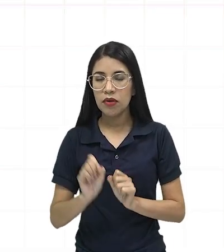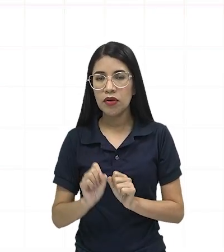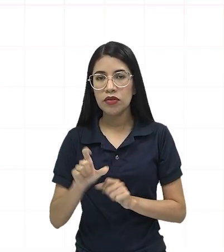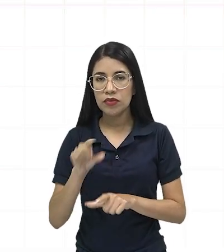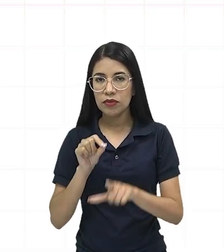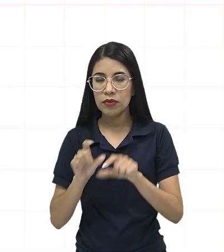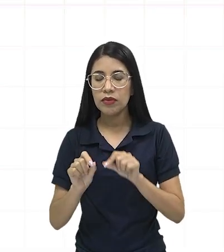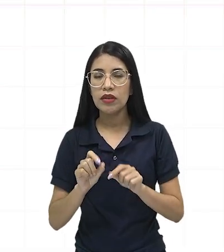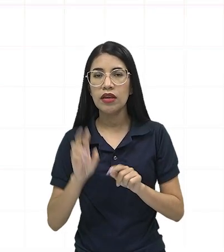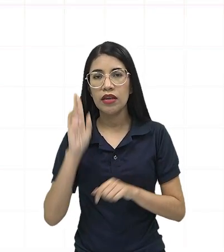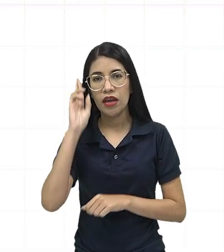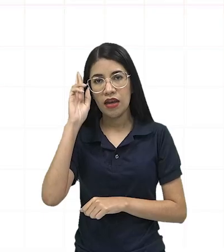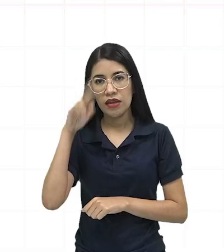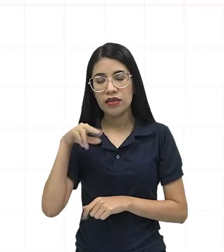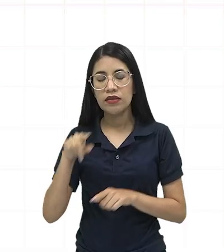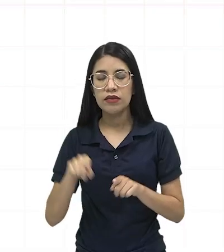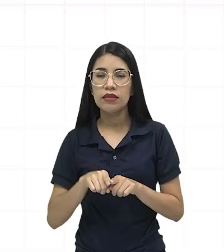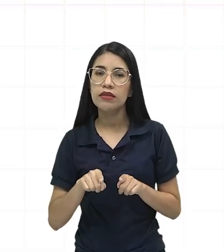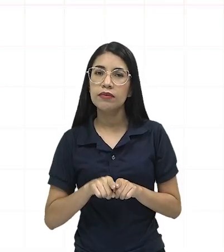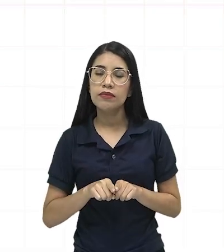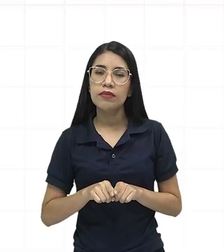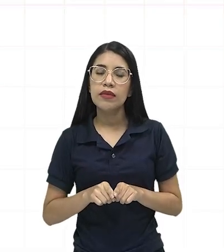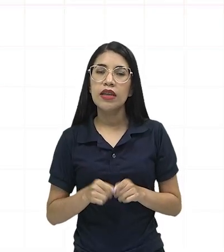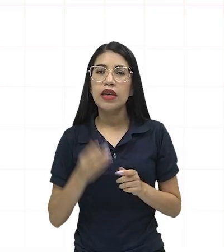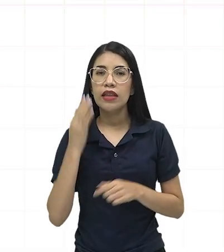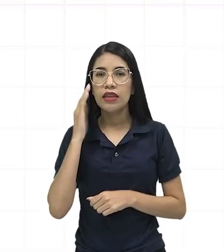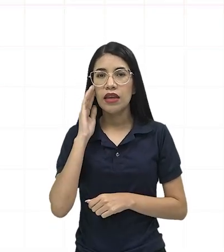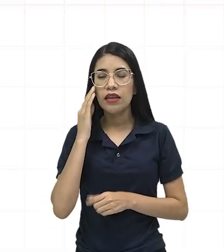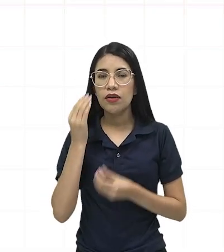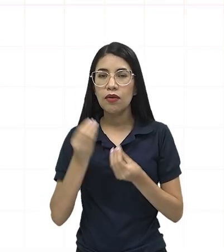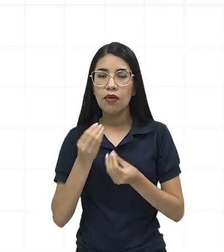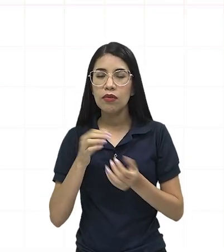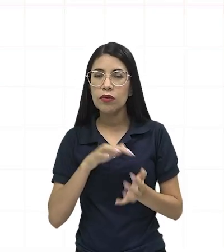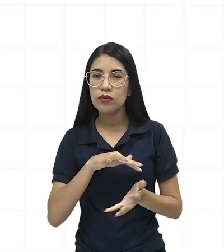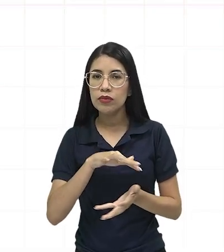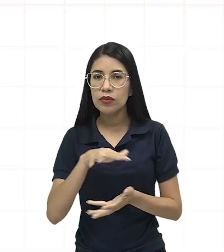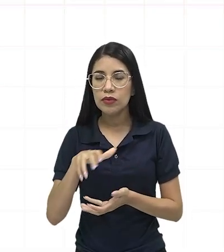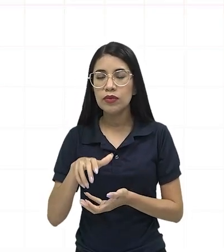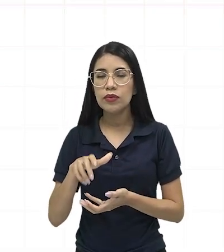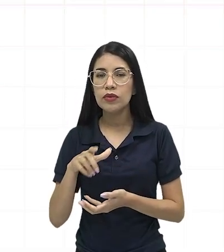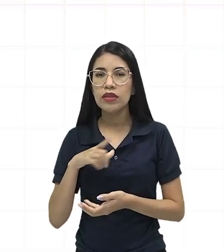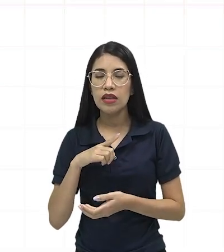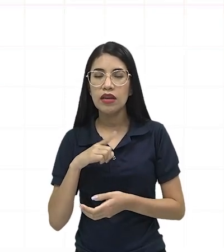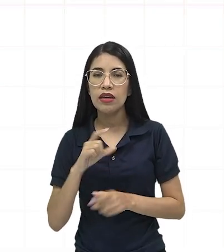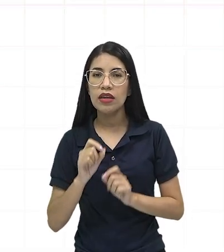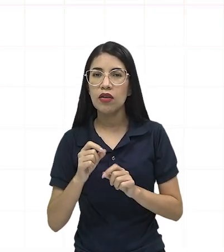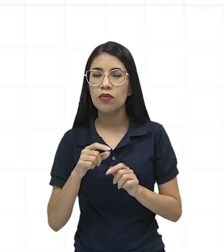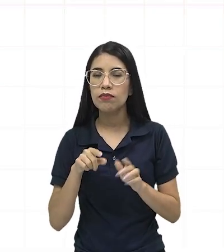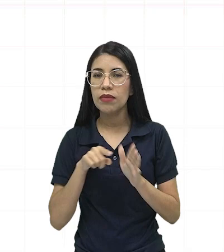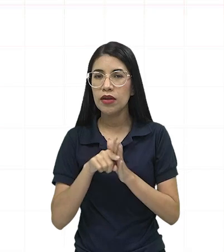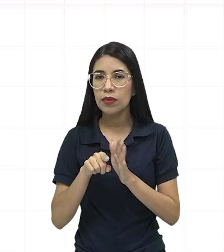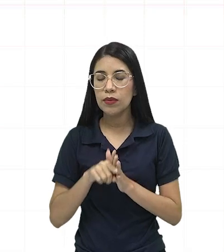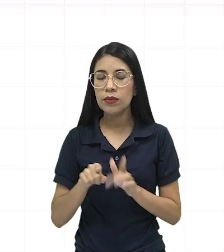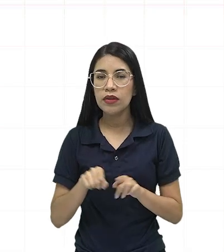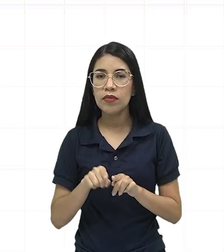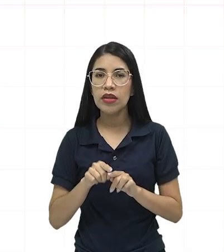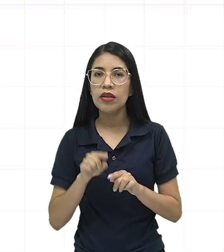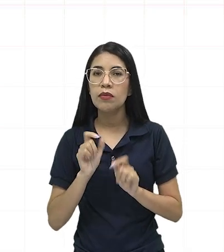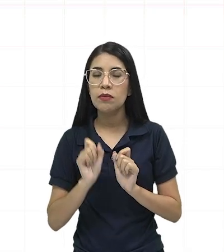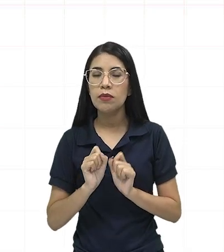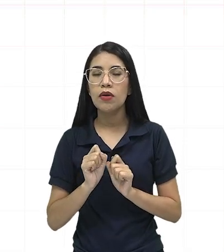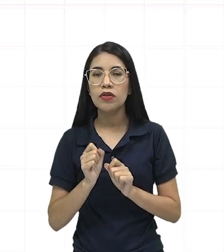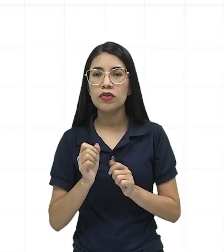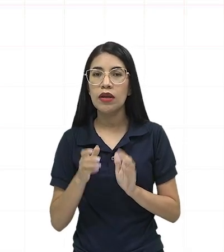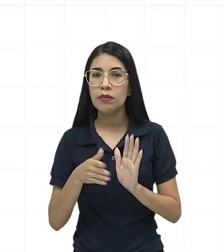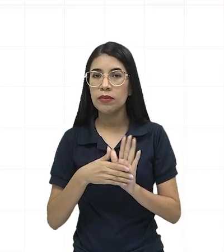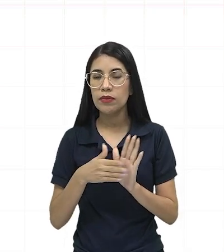Na razão, ou seja, a partir daquela compreensão de mundo que eu entendo criticamente, questiono, mas também posso propor